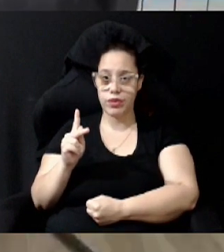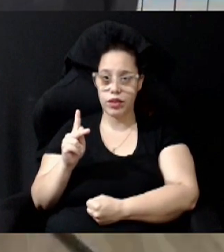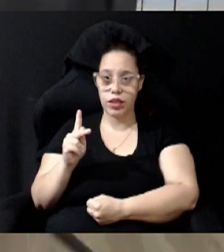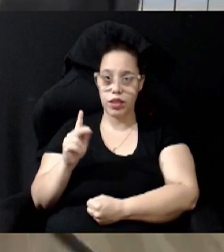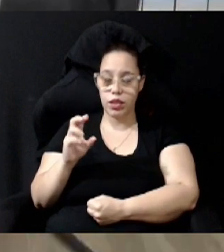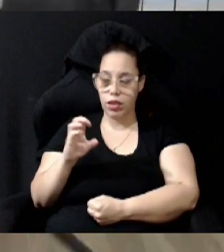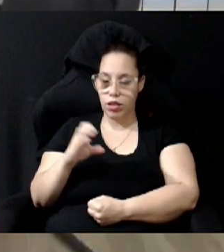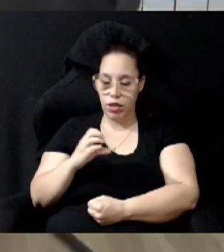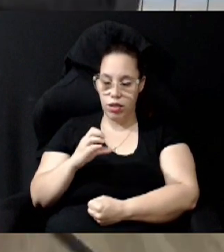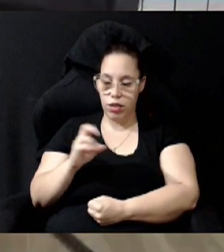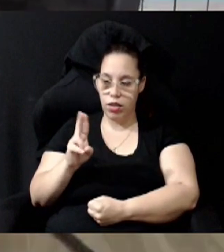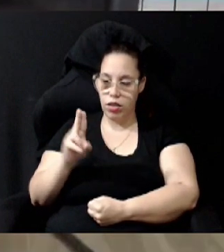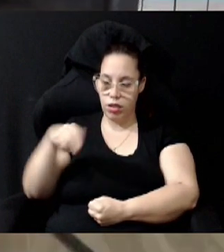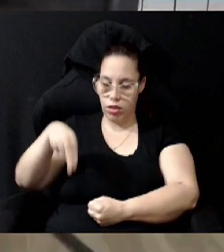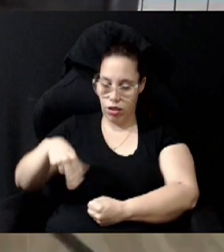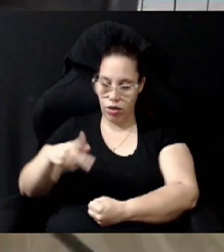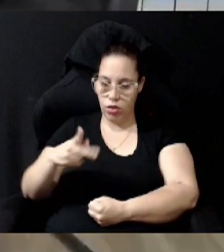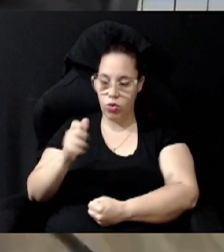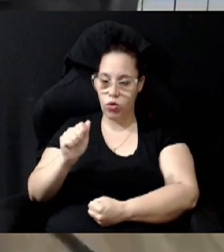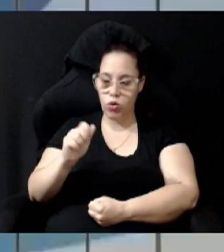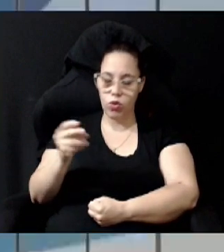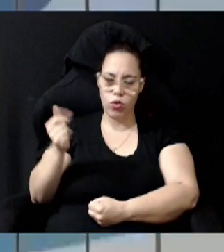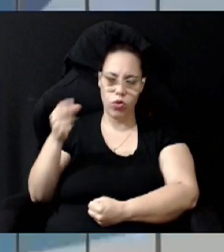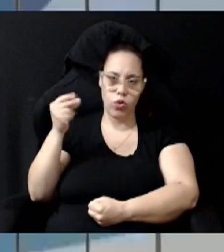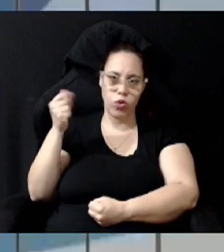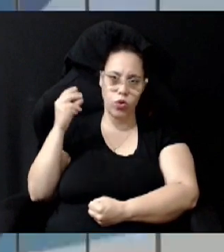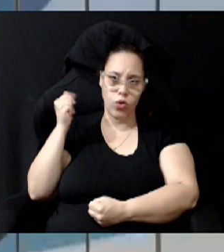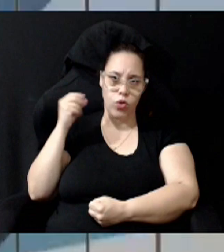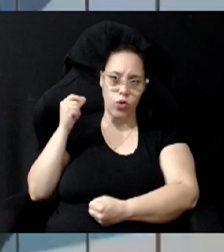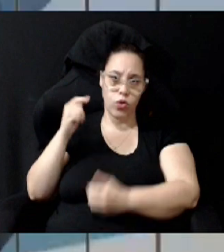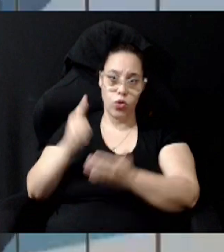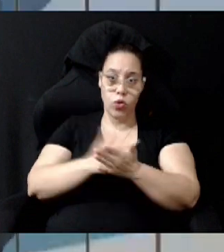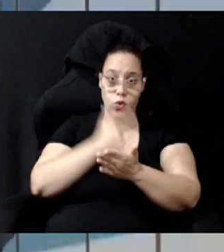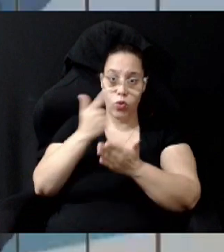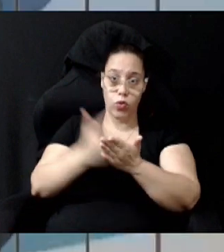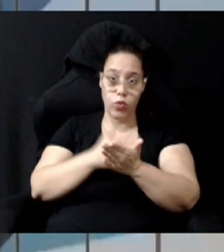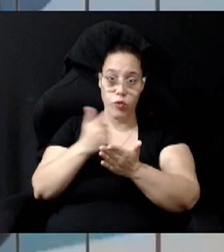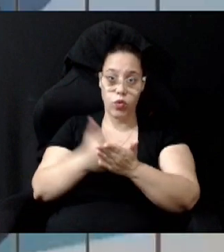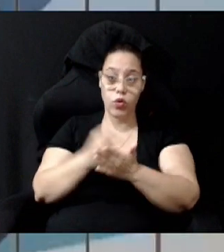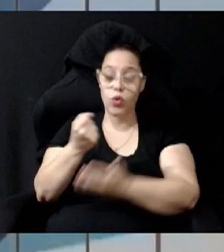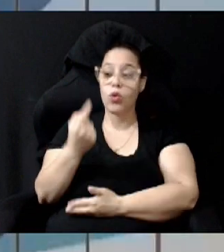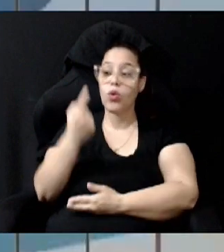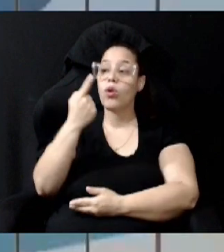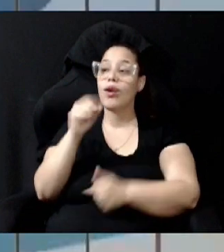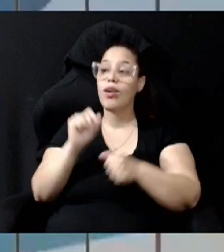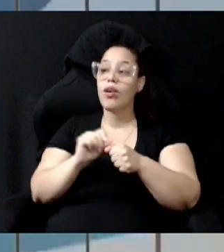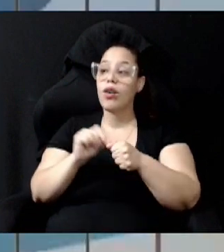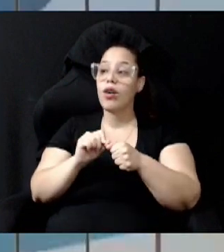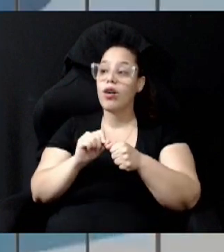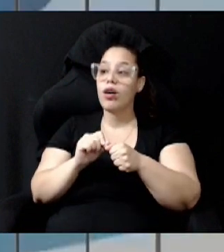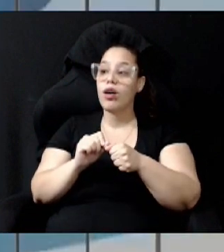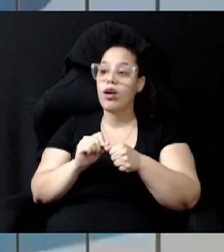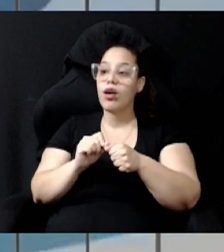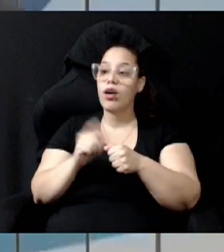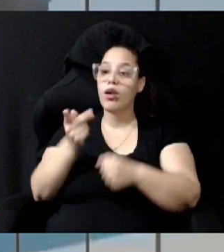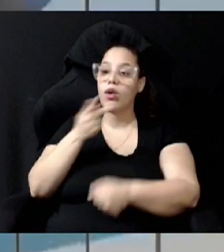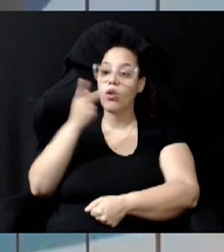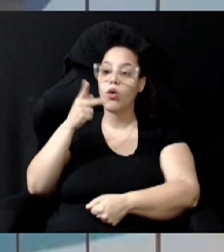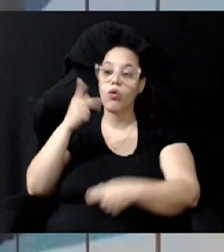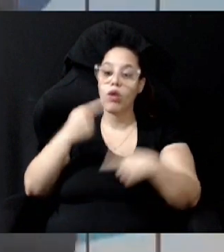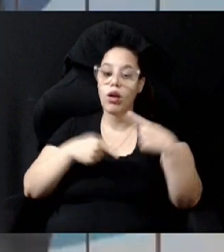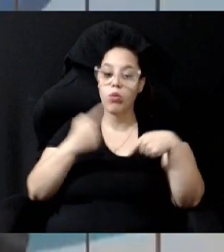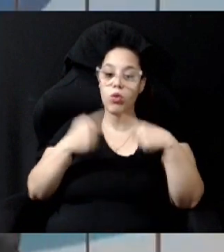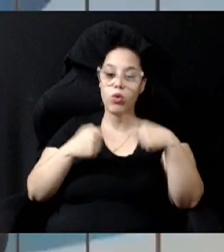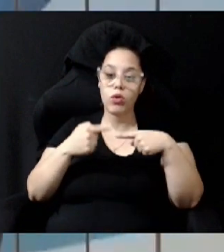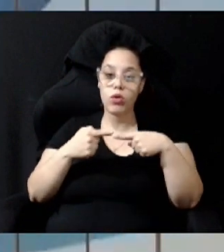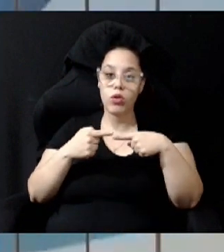Carlos Lacerda, dono de um jornal. Qual é a primeira coisa que alguém fala na política quando quer